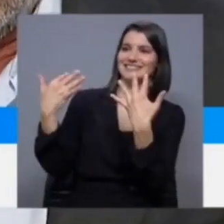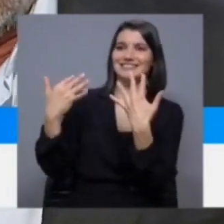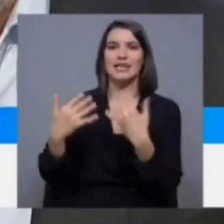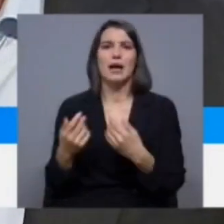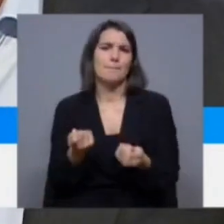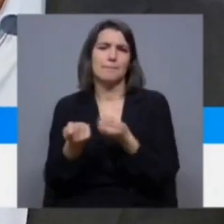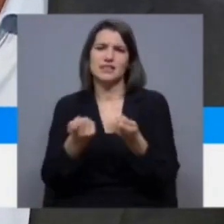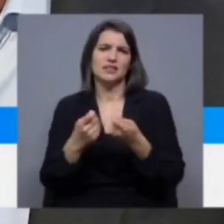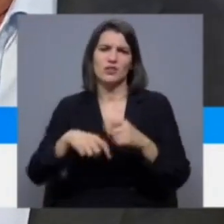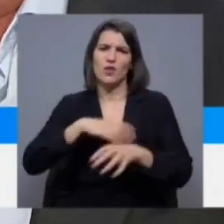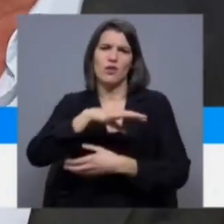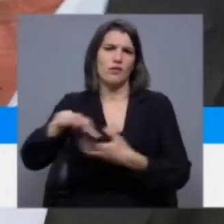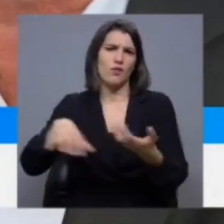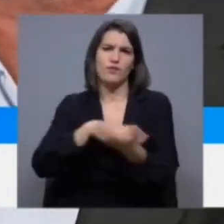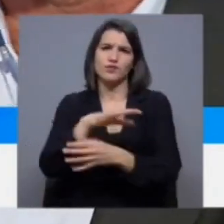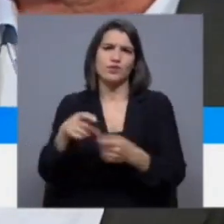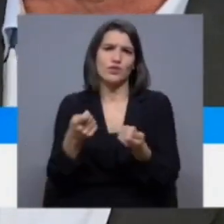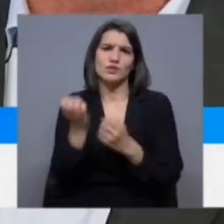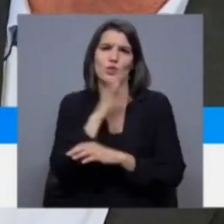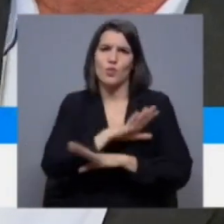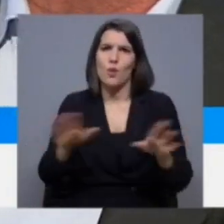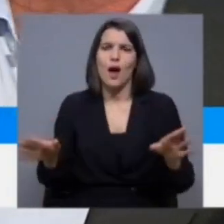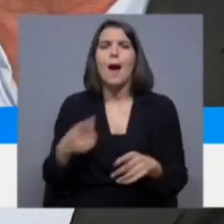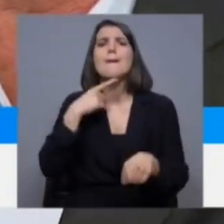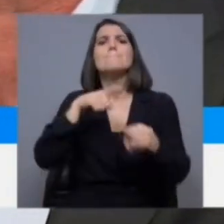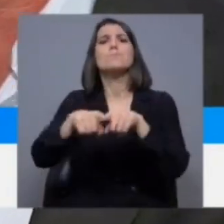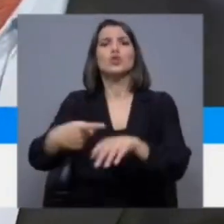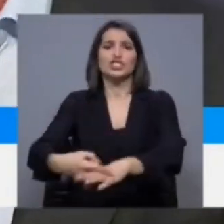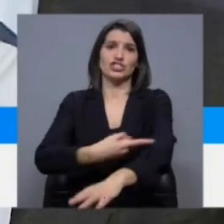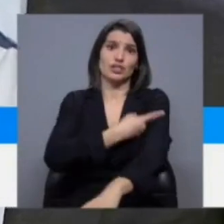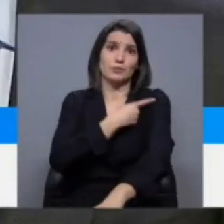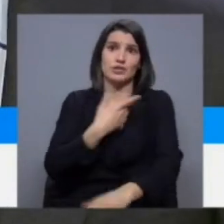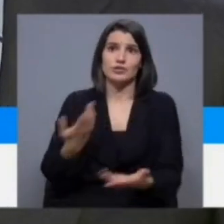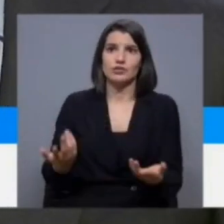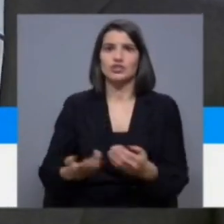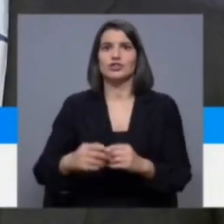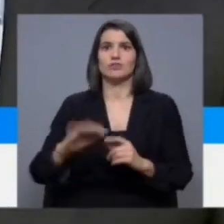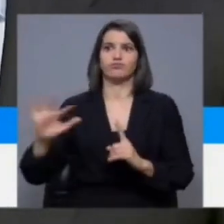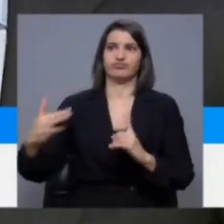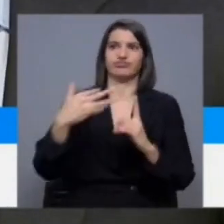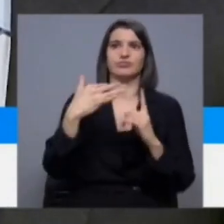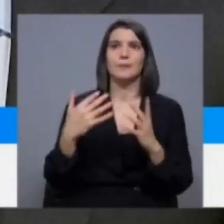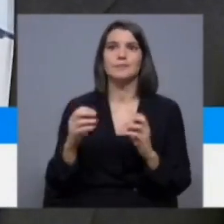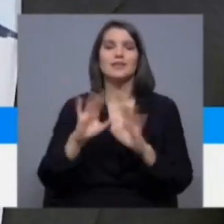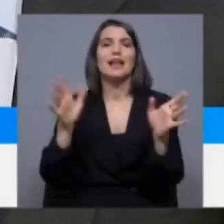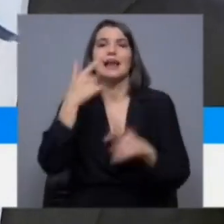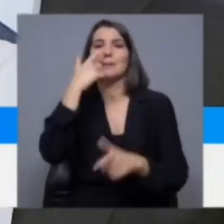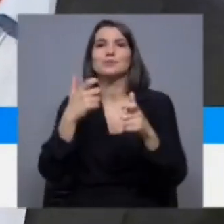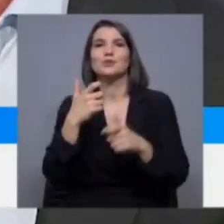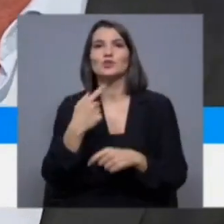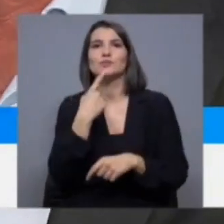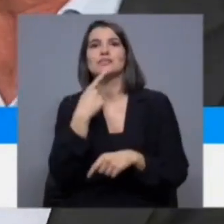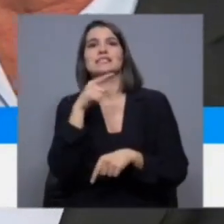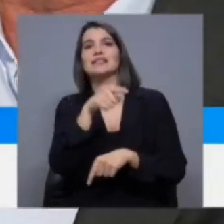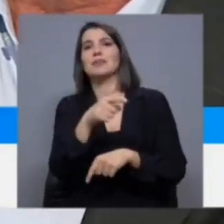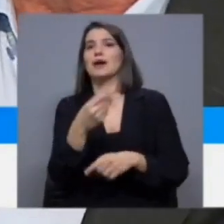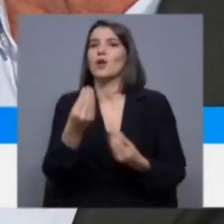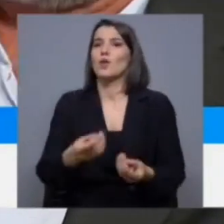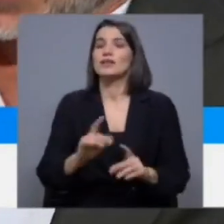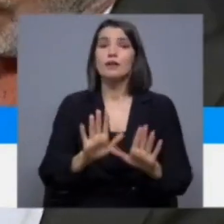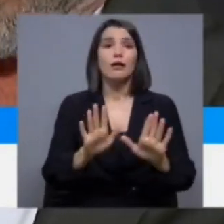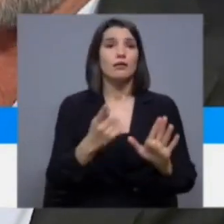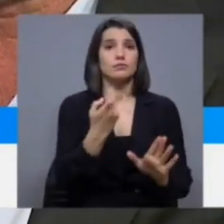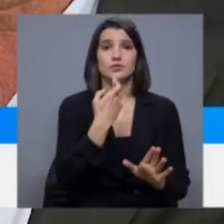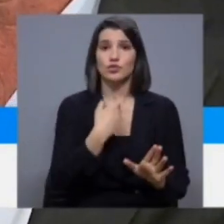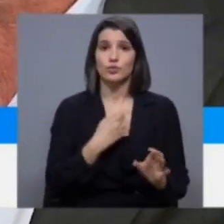um partido dos organizado que é um partido com políticos extremistas e ela querido a pô listas é óbvio que estou ah não não é assim mas